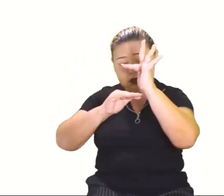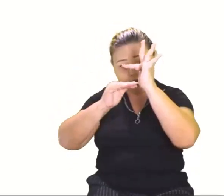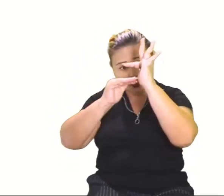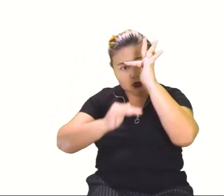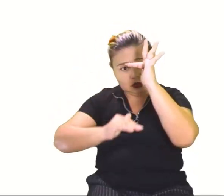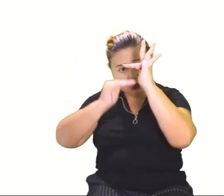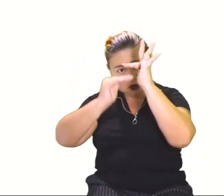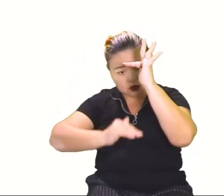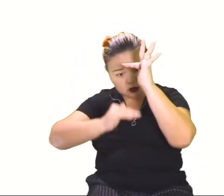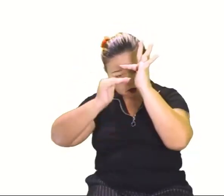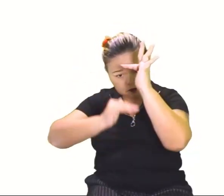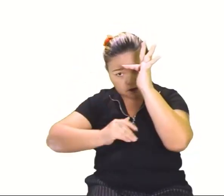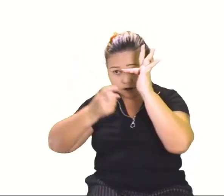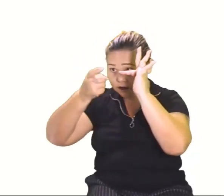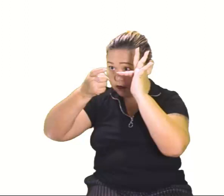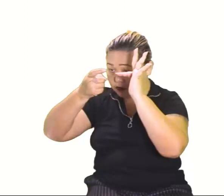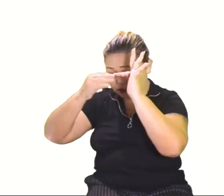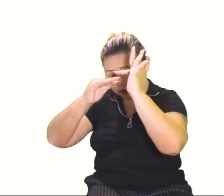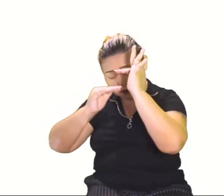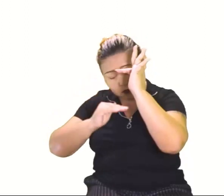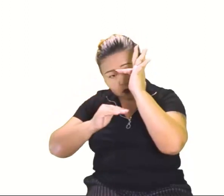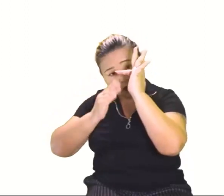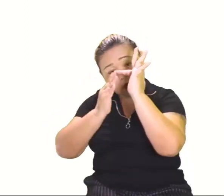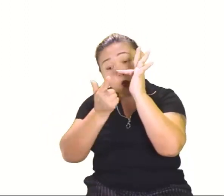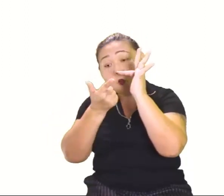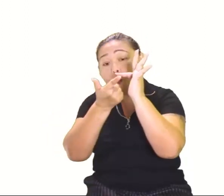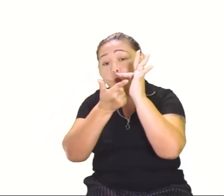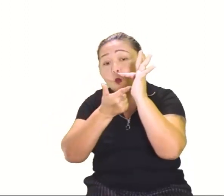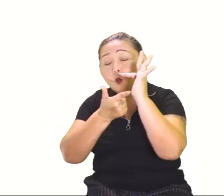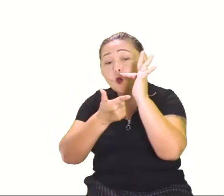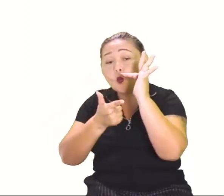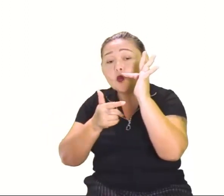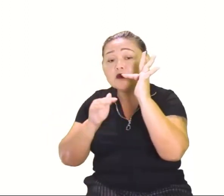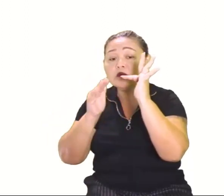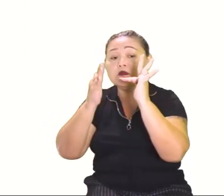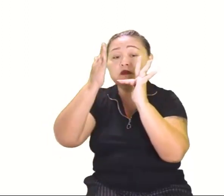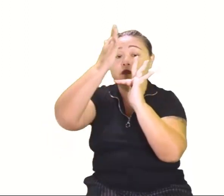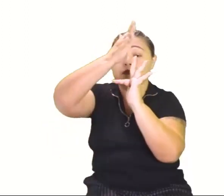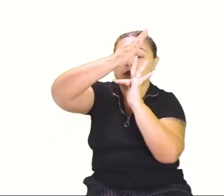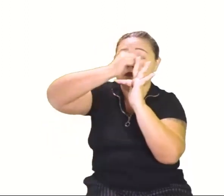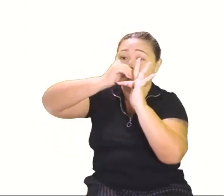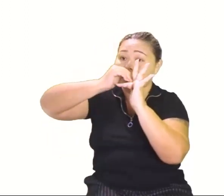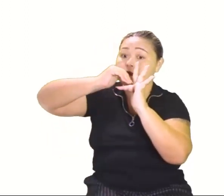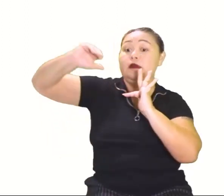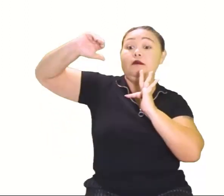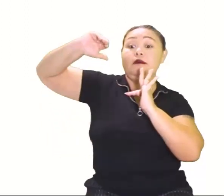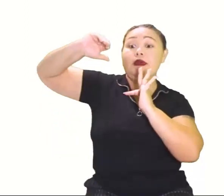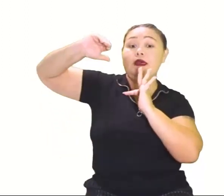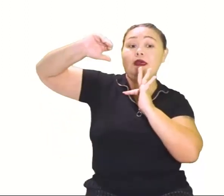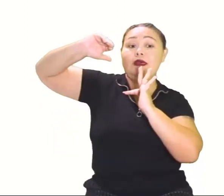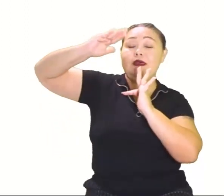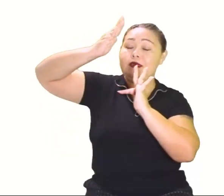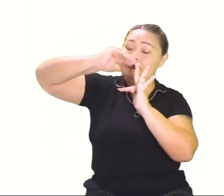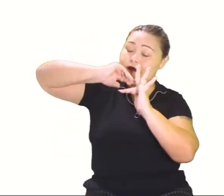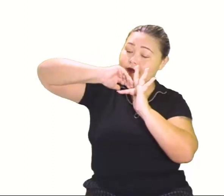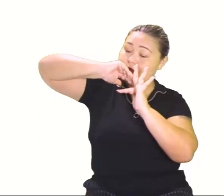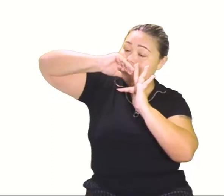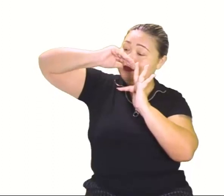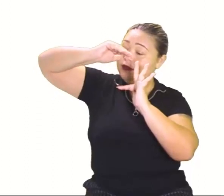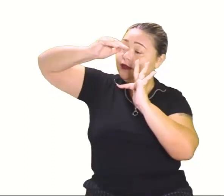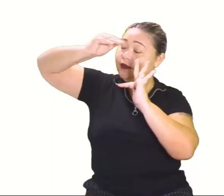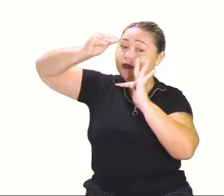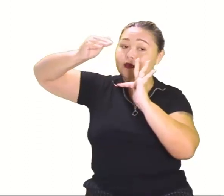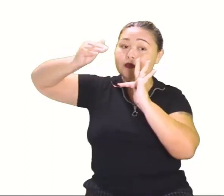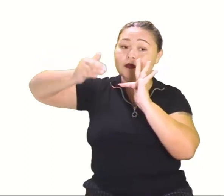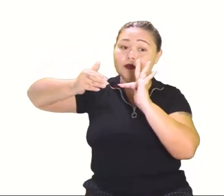está abaixo do eixo x, ela vai deixar de existir e vai ser rebatida para cima do eixo x, claro,